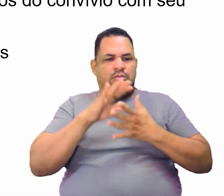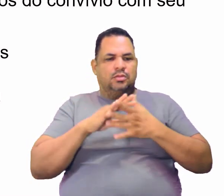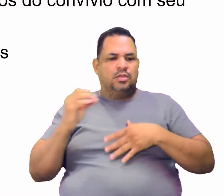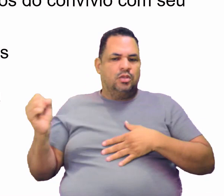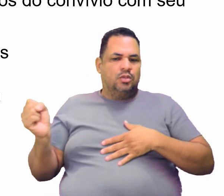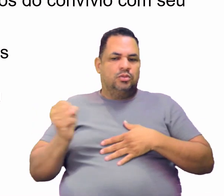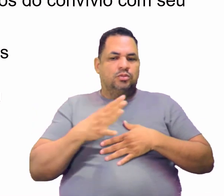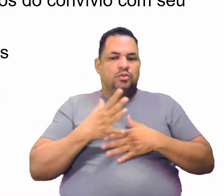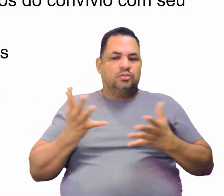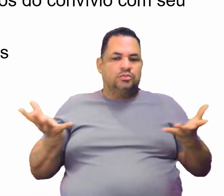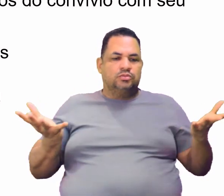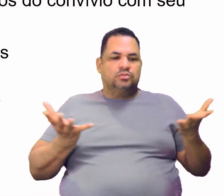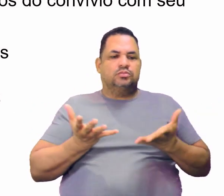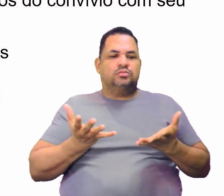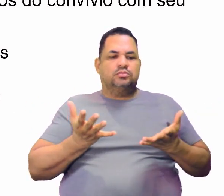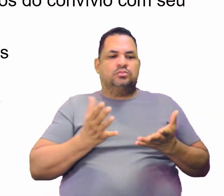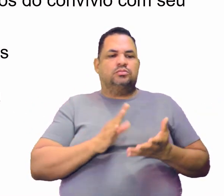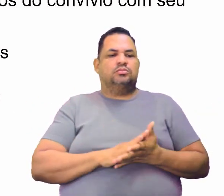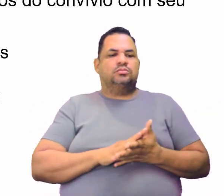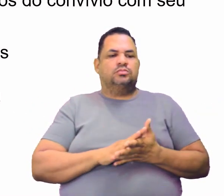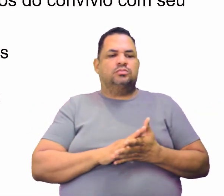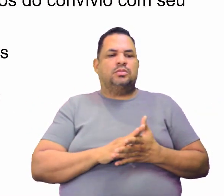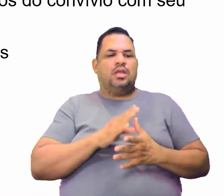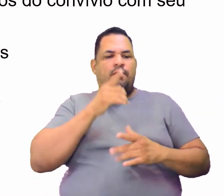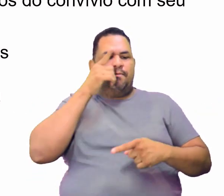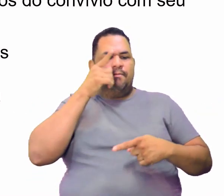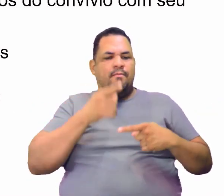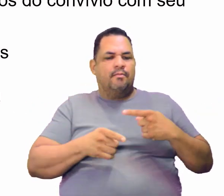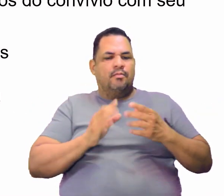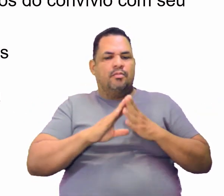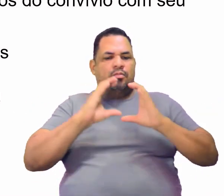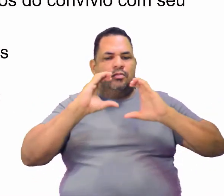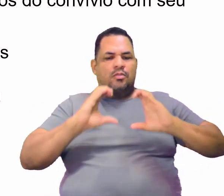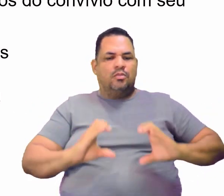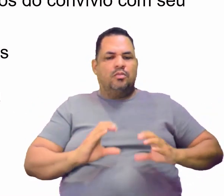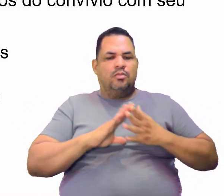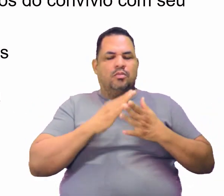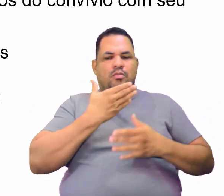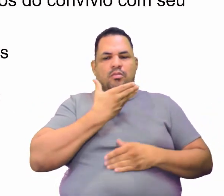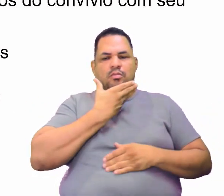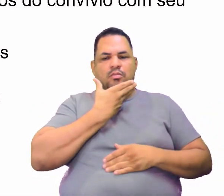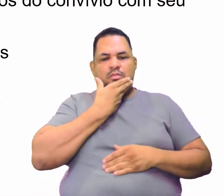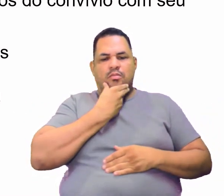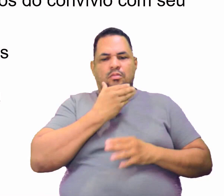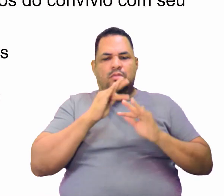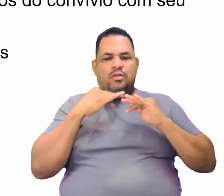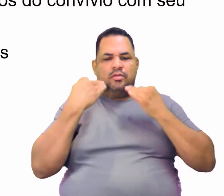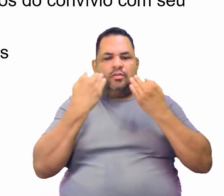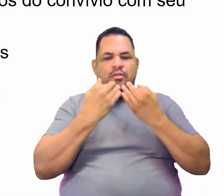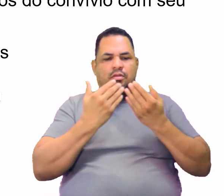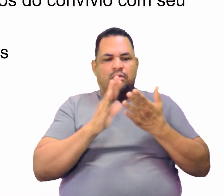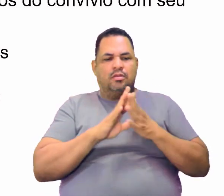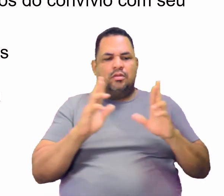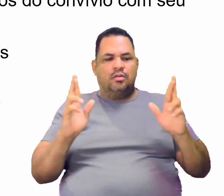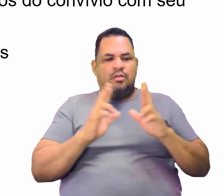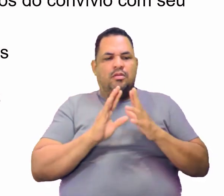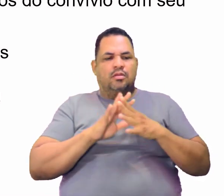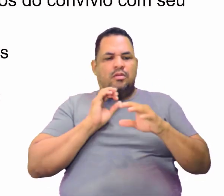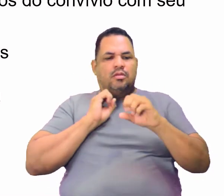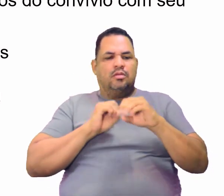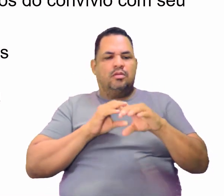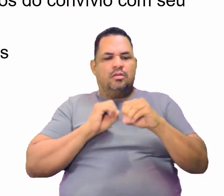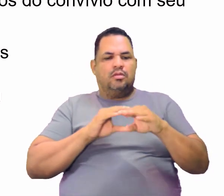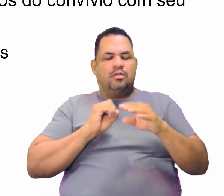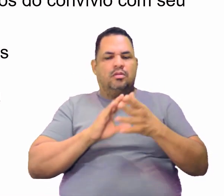na atualidade e censurar o comportamento dos pais em relação à